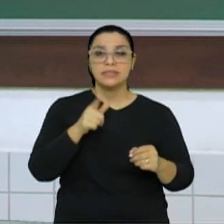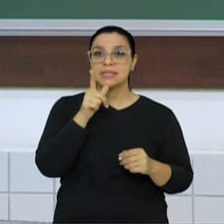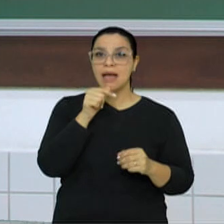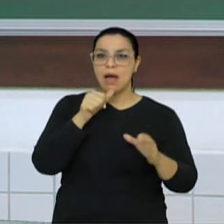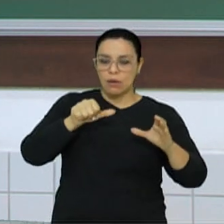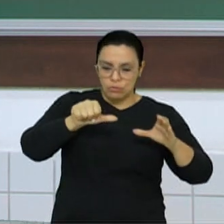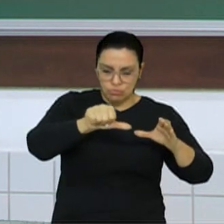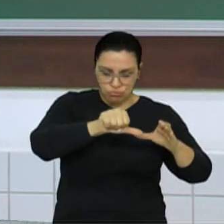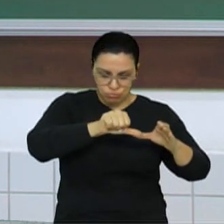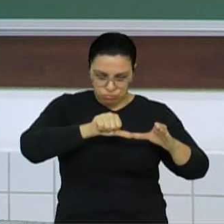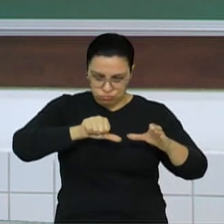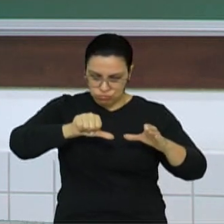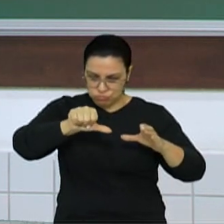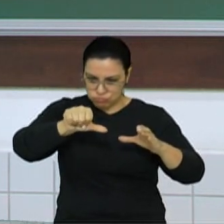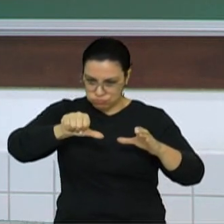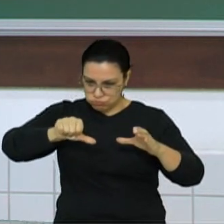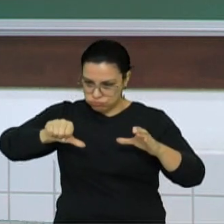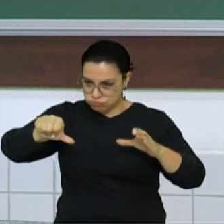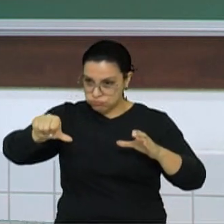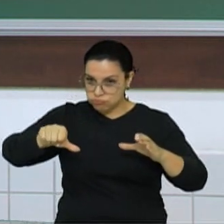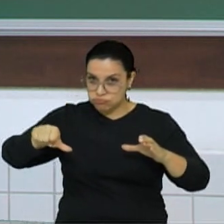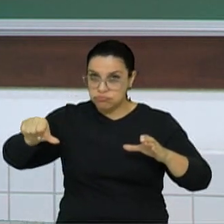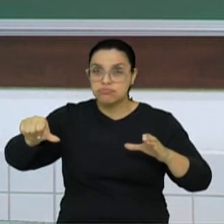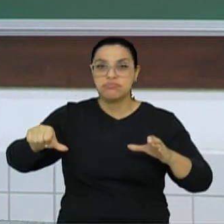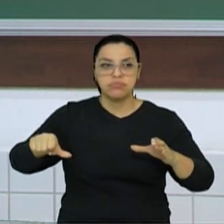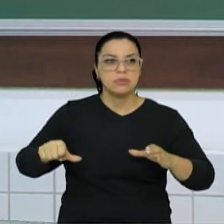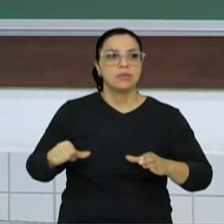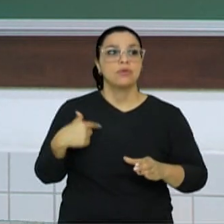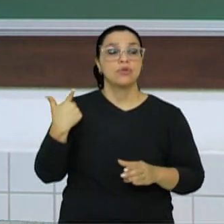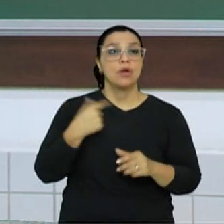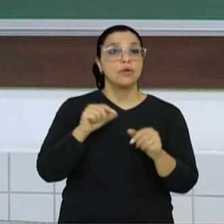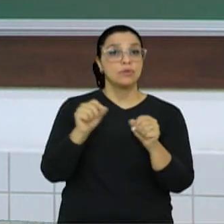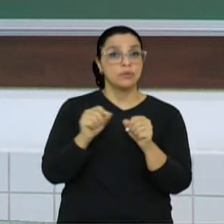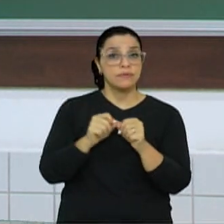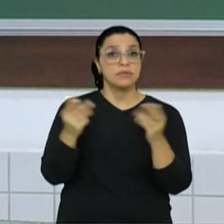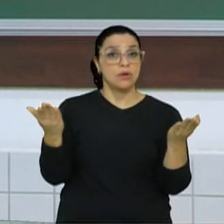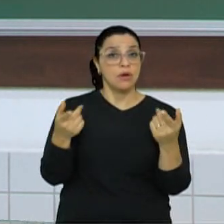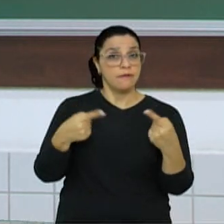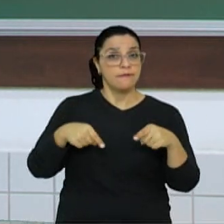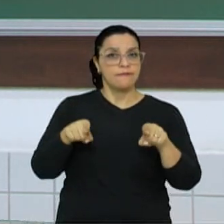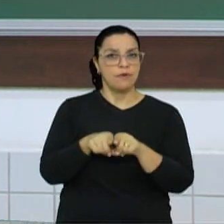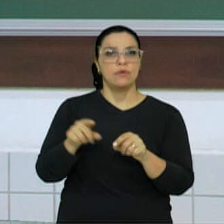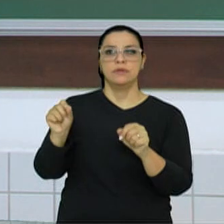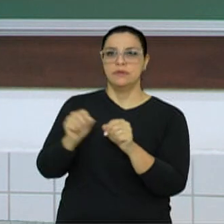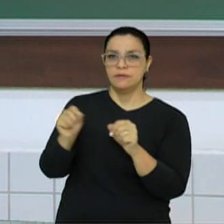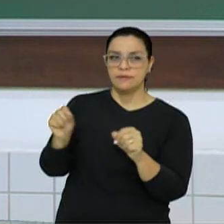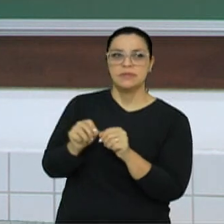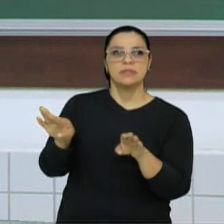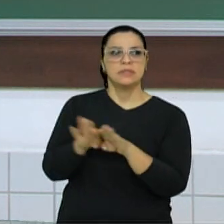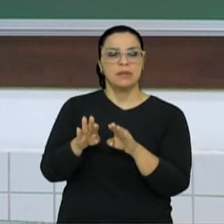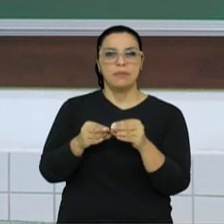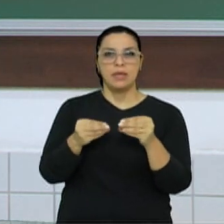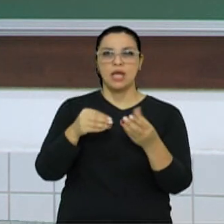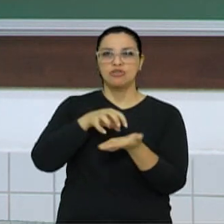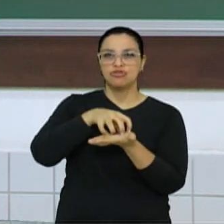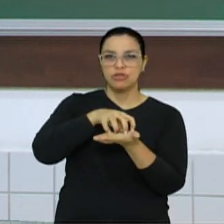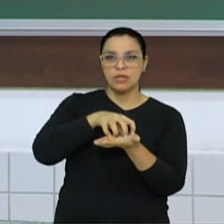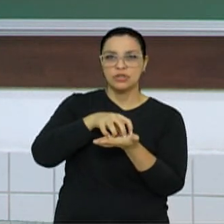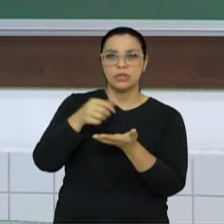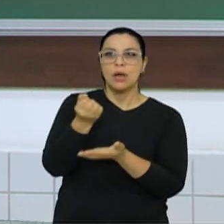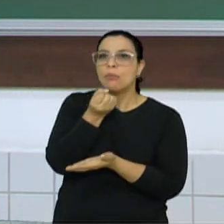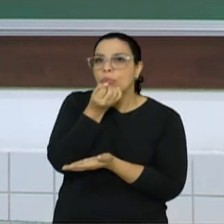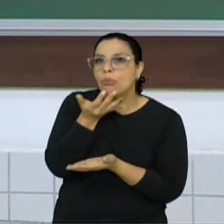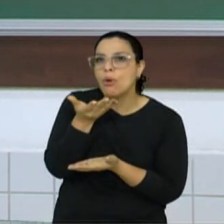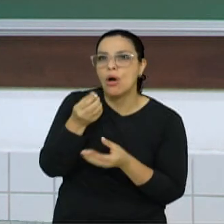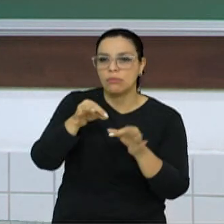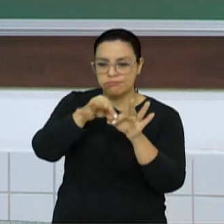cobrir todo o nosso conjunto aqui com a gelatina. Então, o que eu fiz novamente? Peguei lá, né, a gelatina, opa,